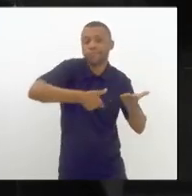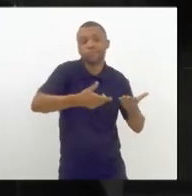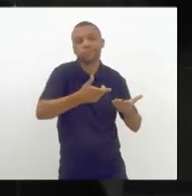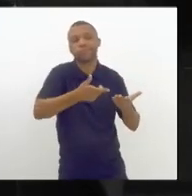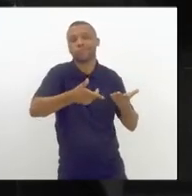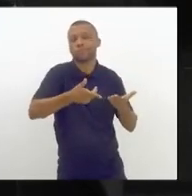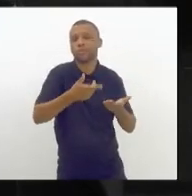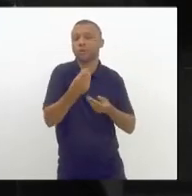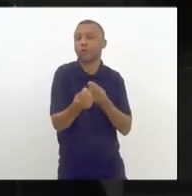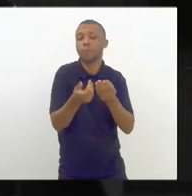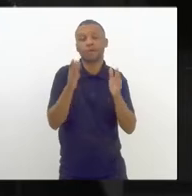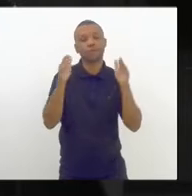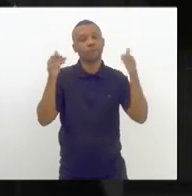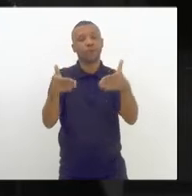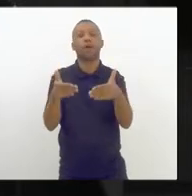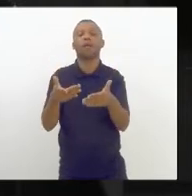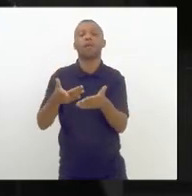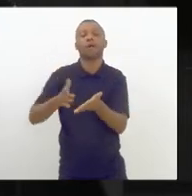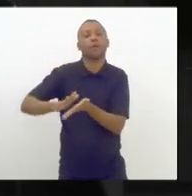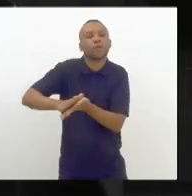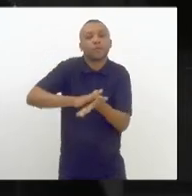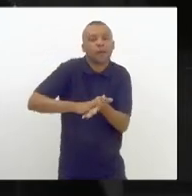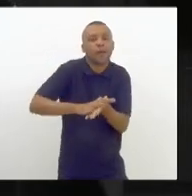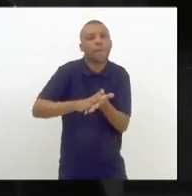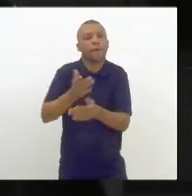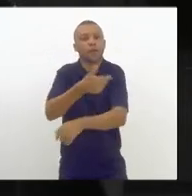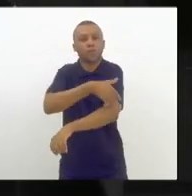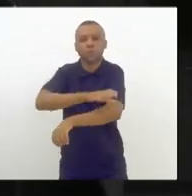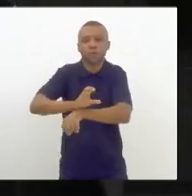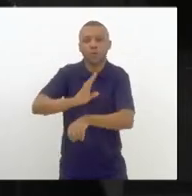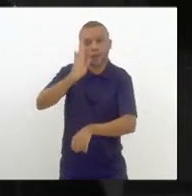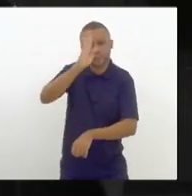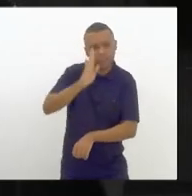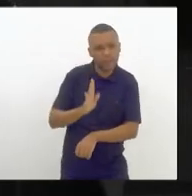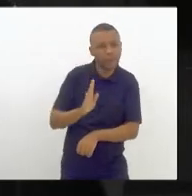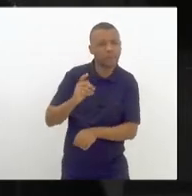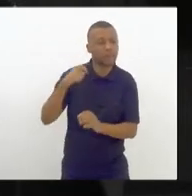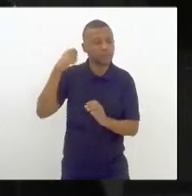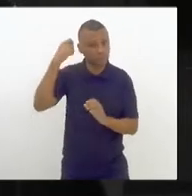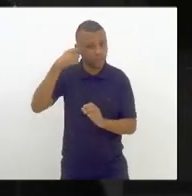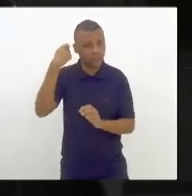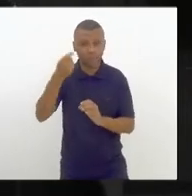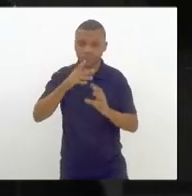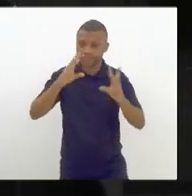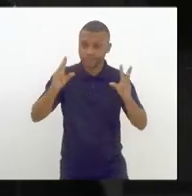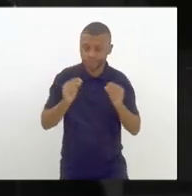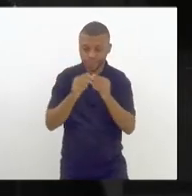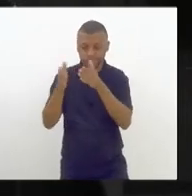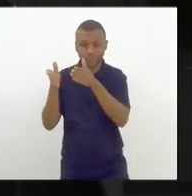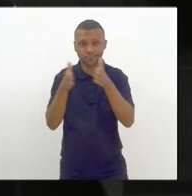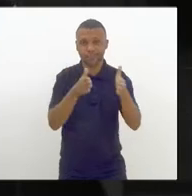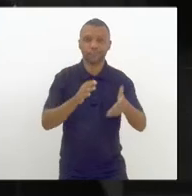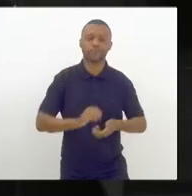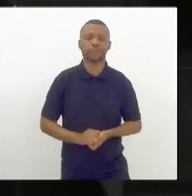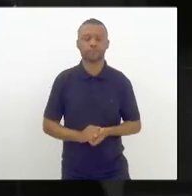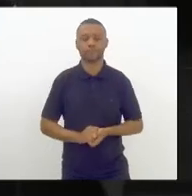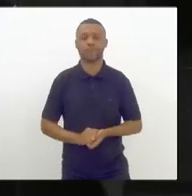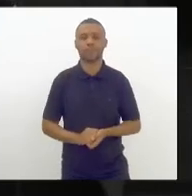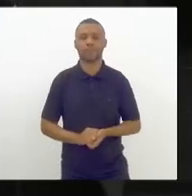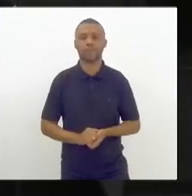tratava a cultura brasileira como tratava o samba como tratava o sambistas os artistas Enfim então fica aqui o registro felizmente conseguimos